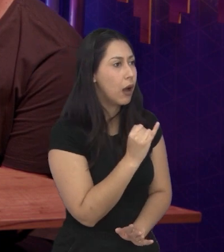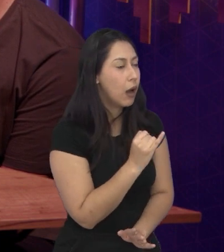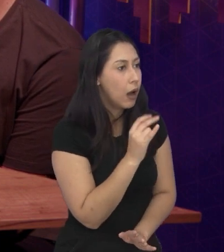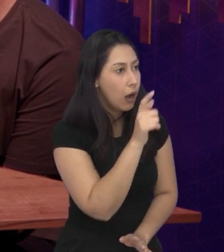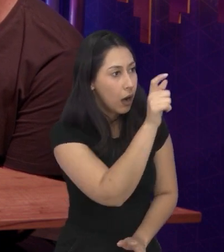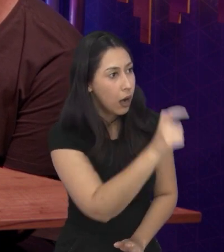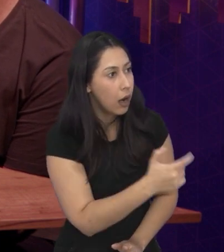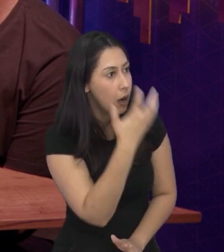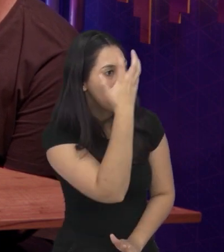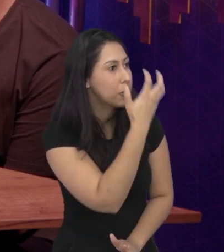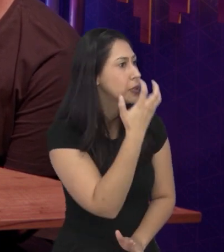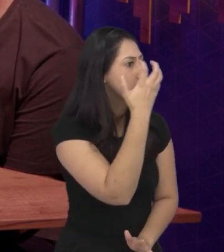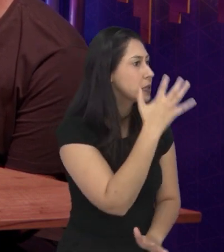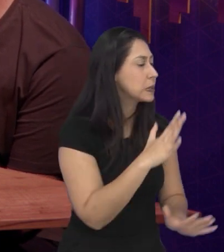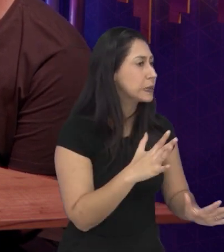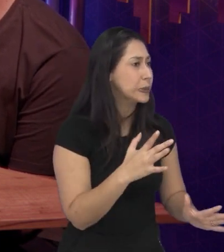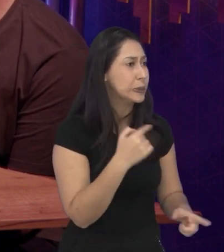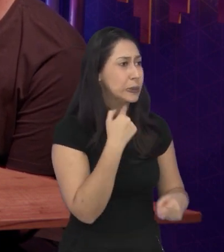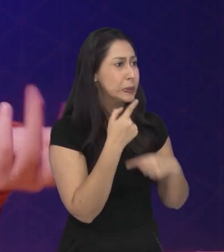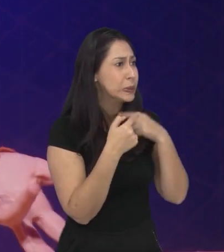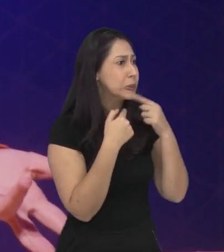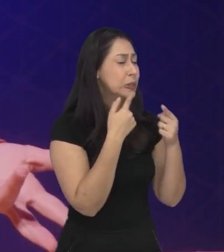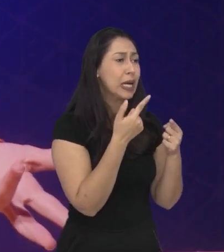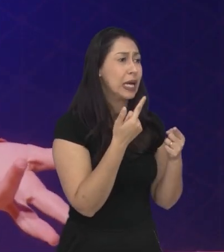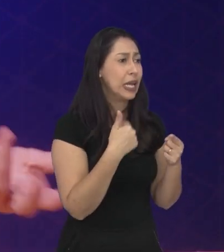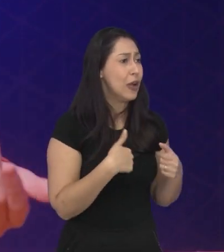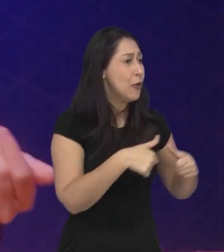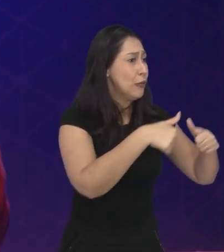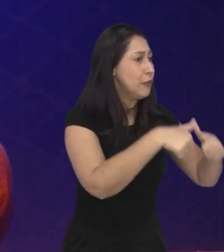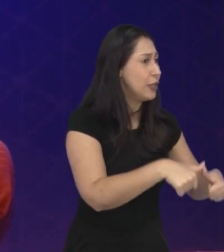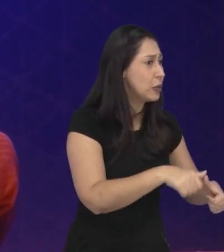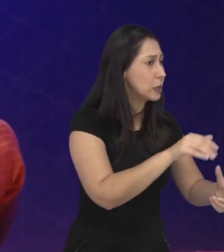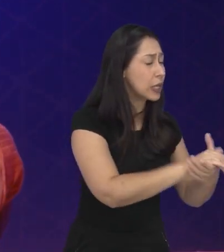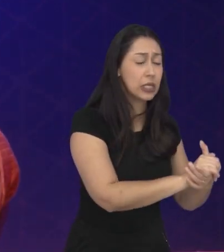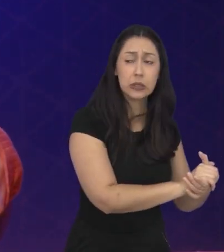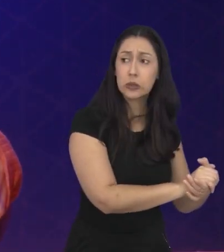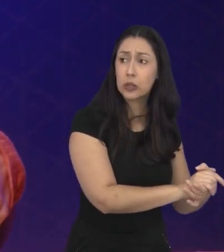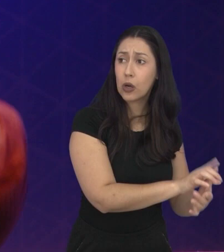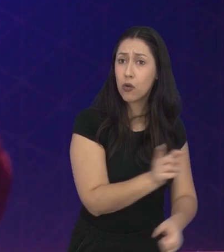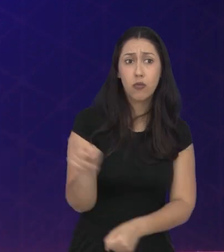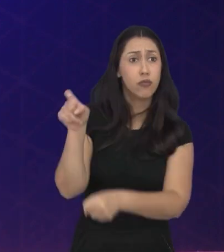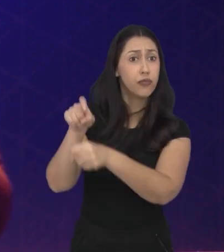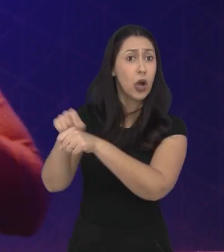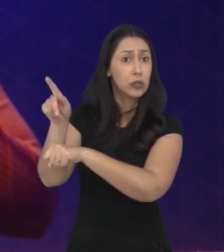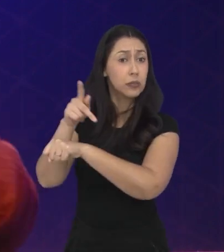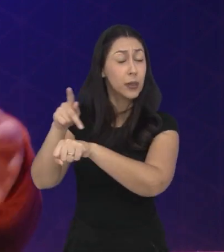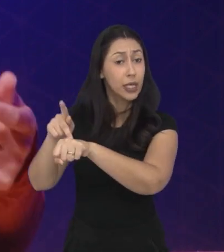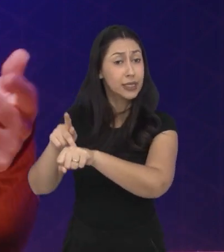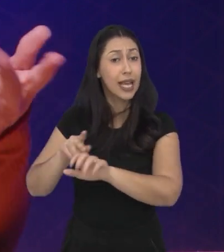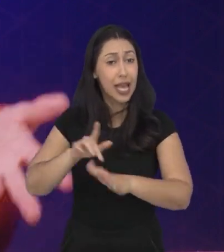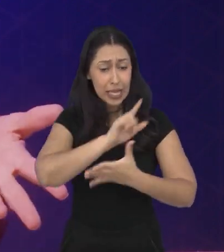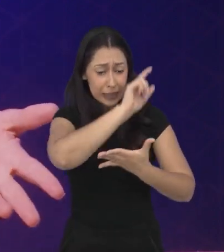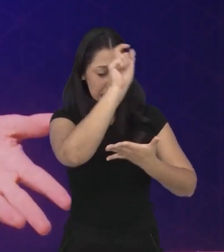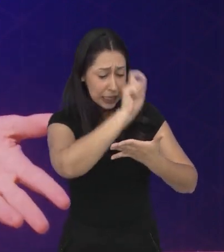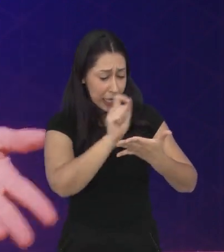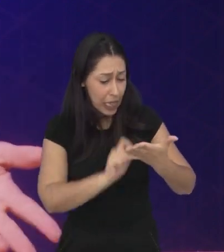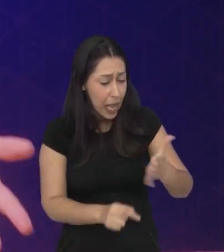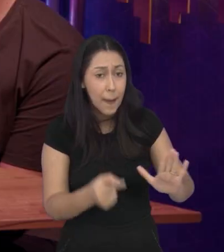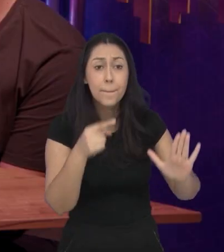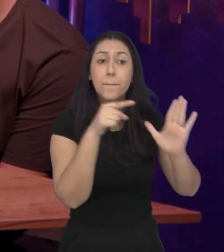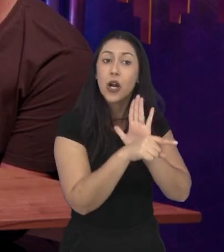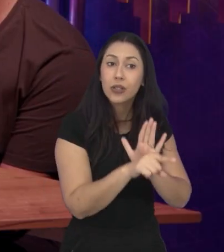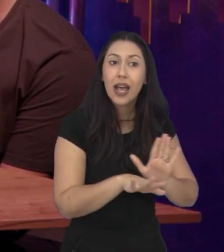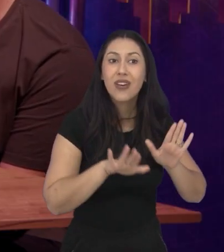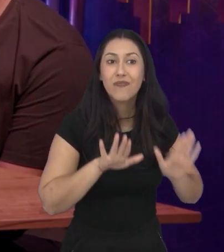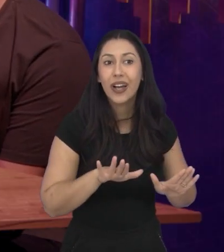daí ela fica super indecisa se ela ficaria com essa pessoa se ela voltava pra casa dela. E daí ela faz essa pergunta pra Julieta.